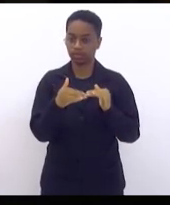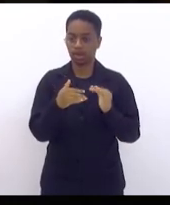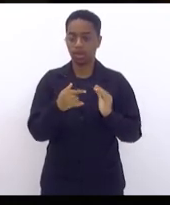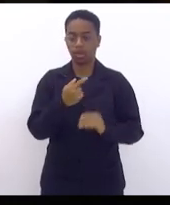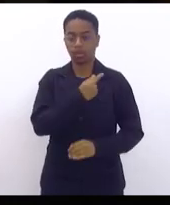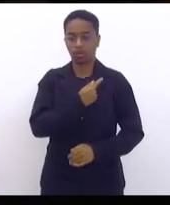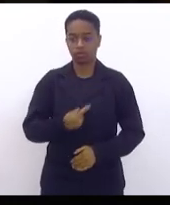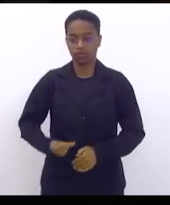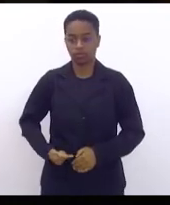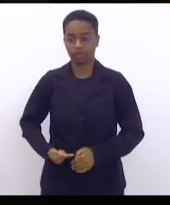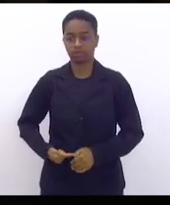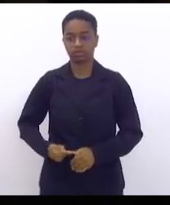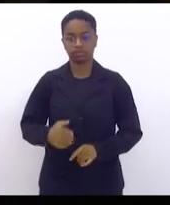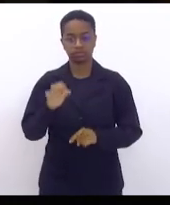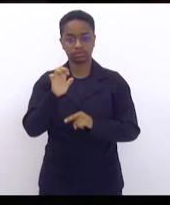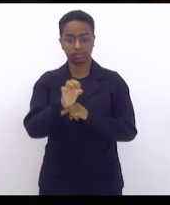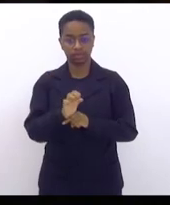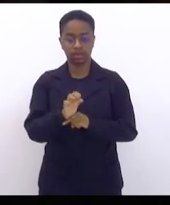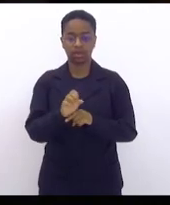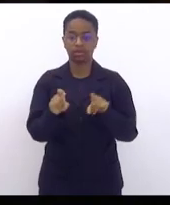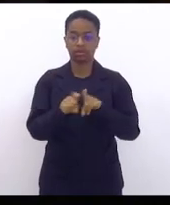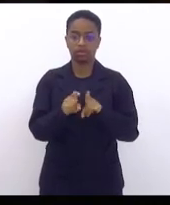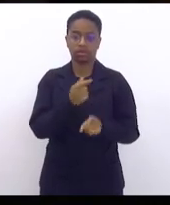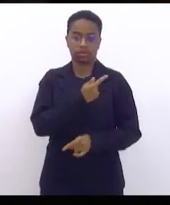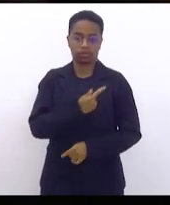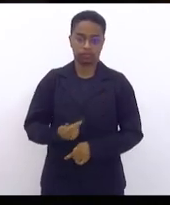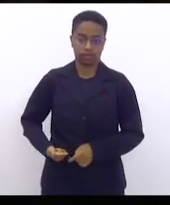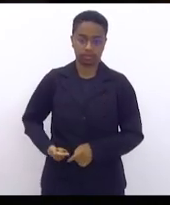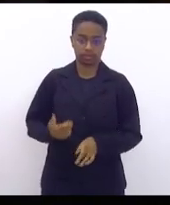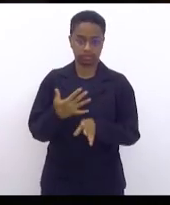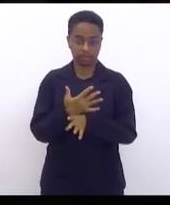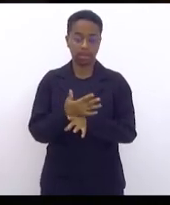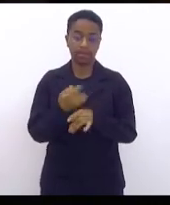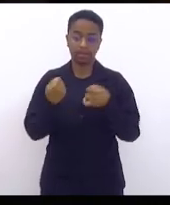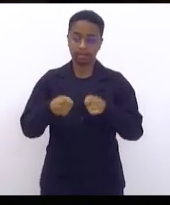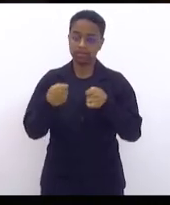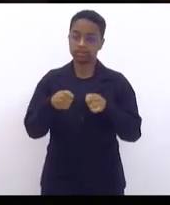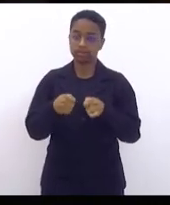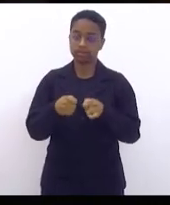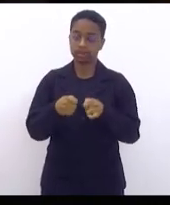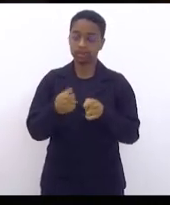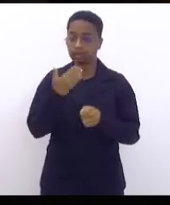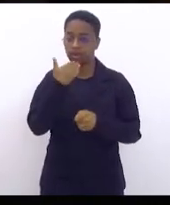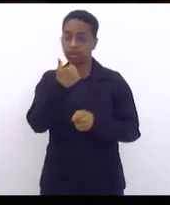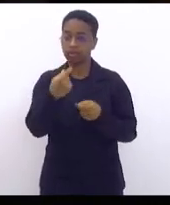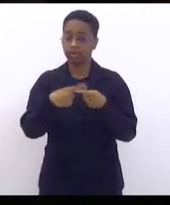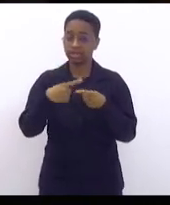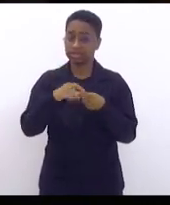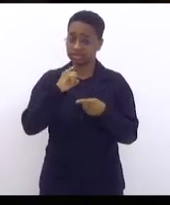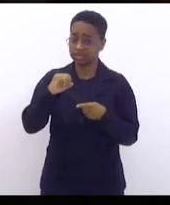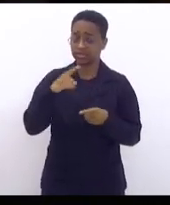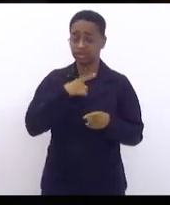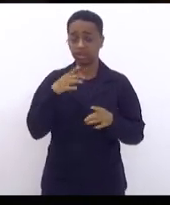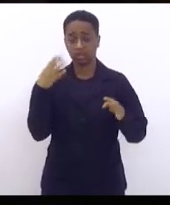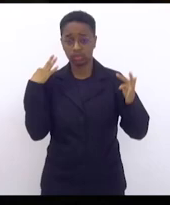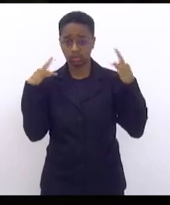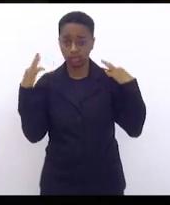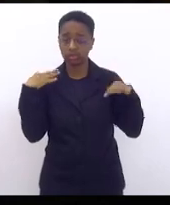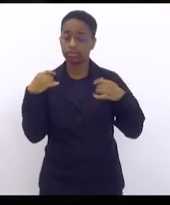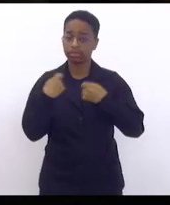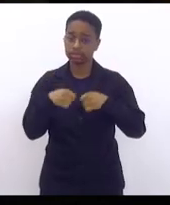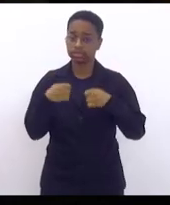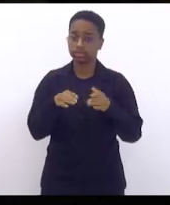o governo do Estado, tem que reforçar, porque se isso traz turistas, se isso é bom, tem que ter um